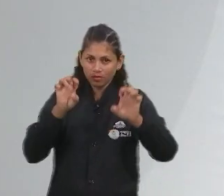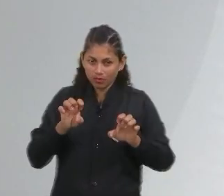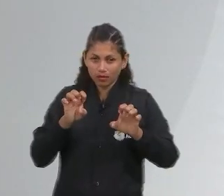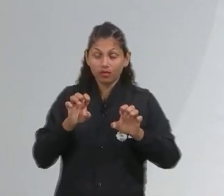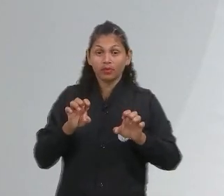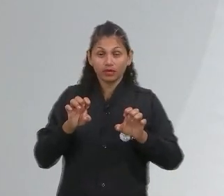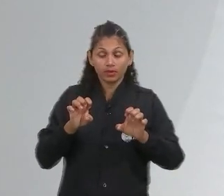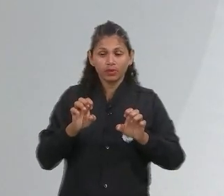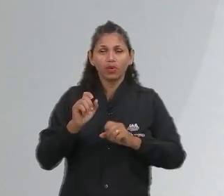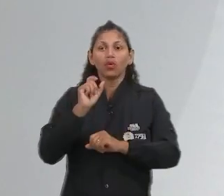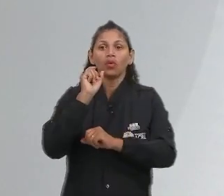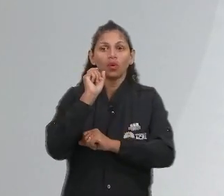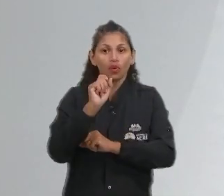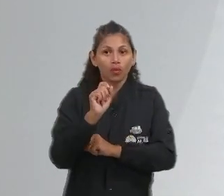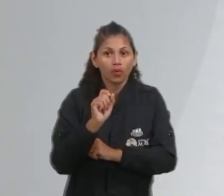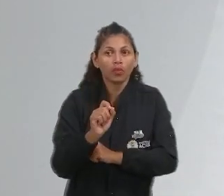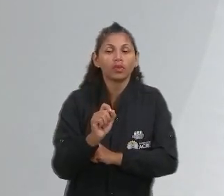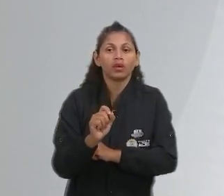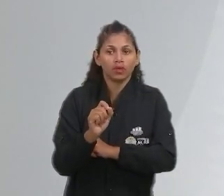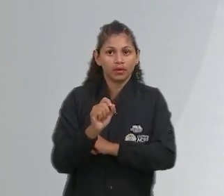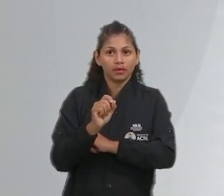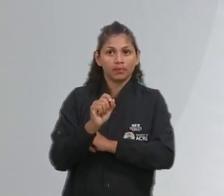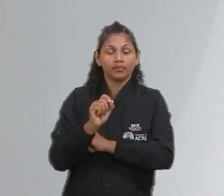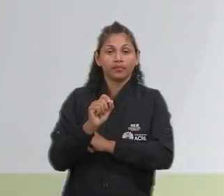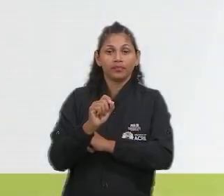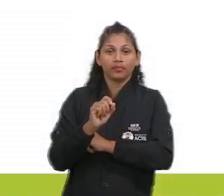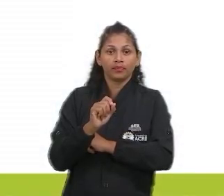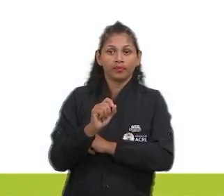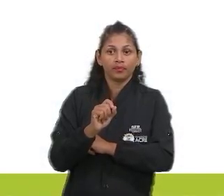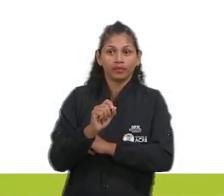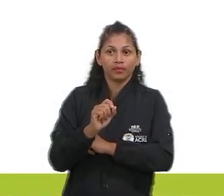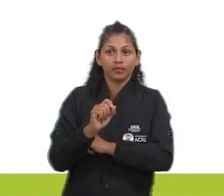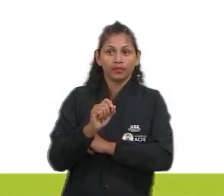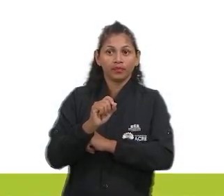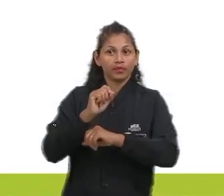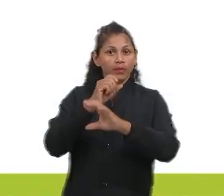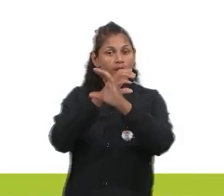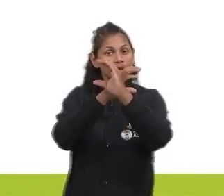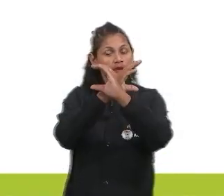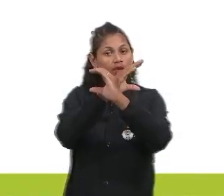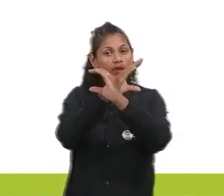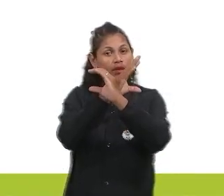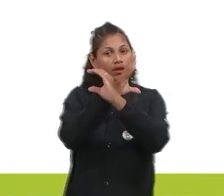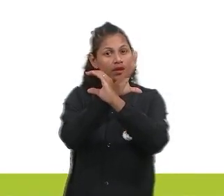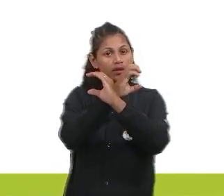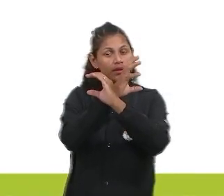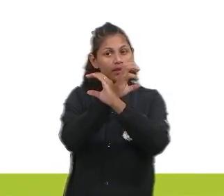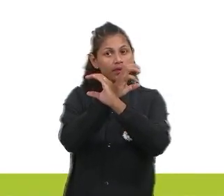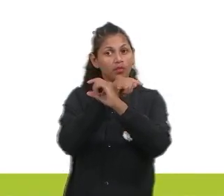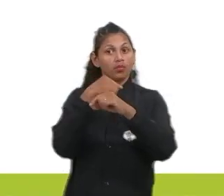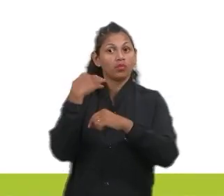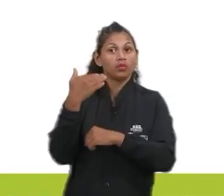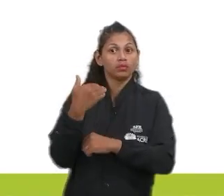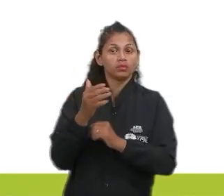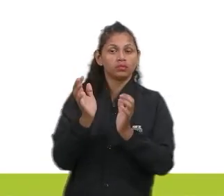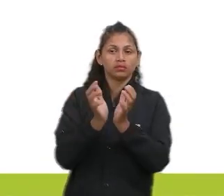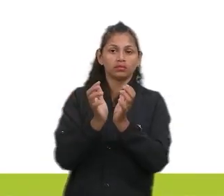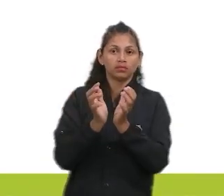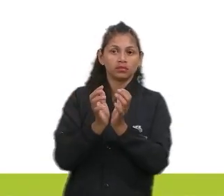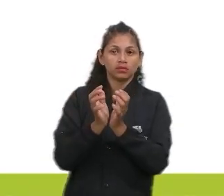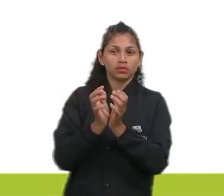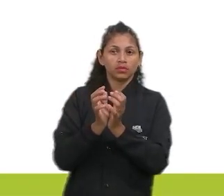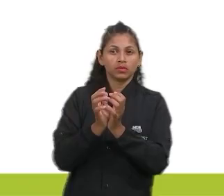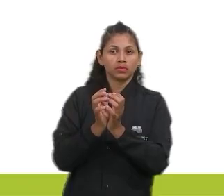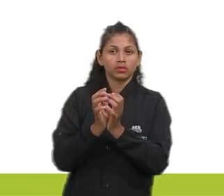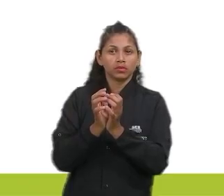O que é uma carboxila? É quando eu tenho um grupo hidroxila, no